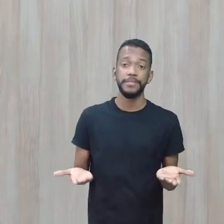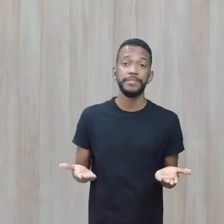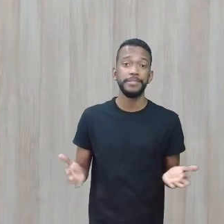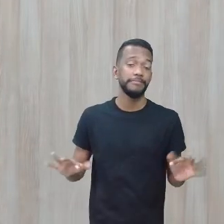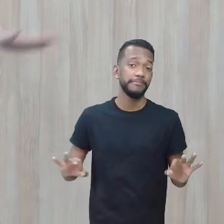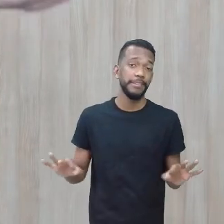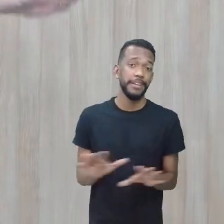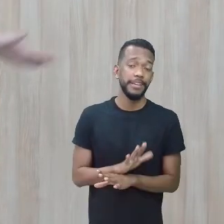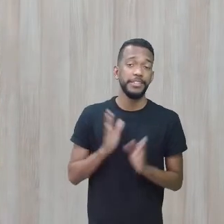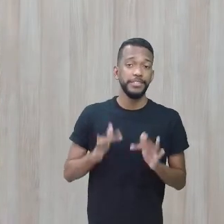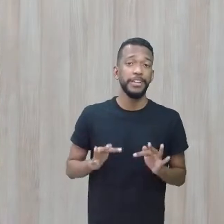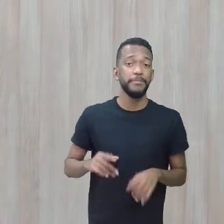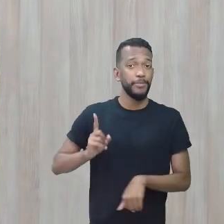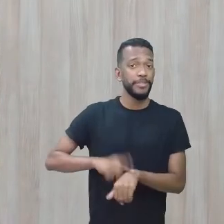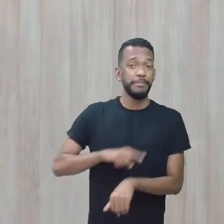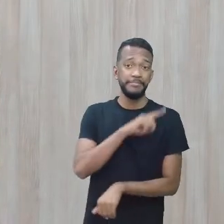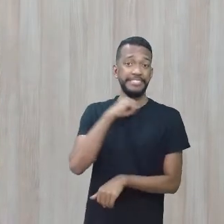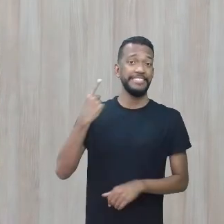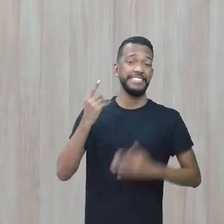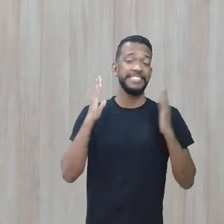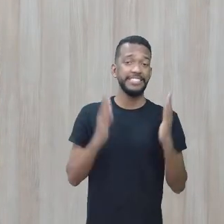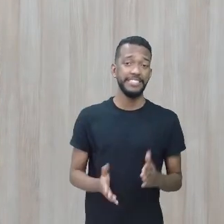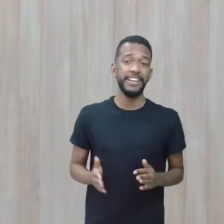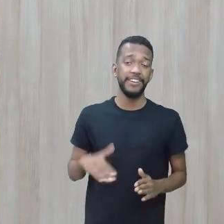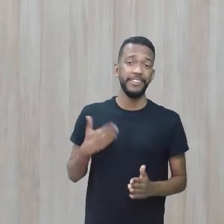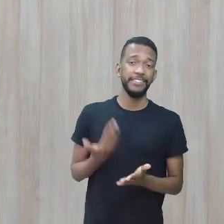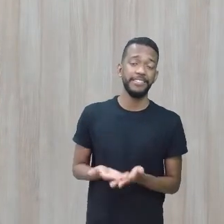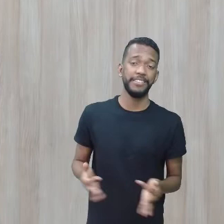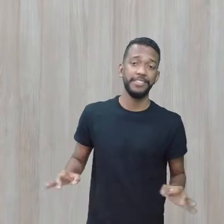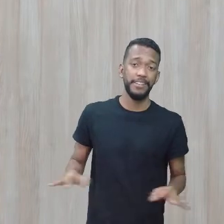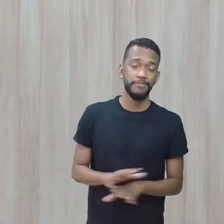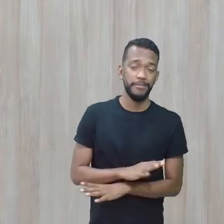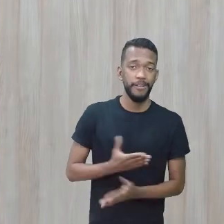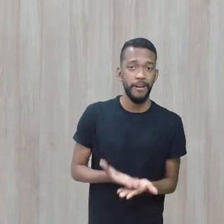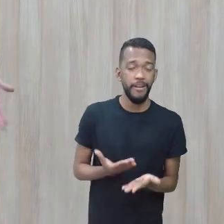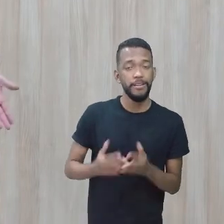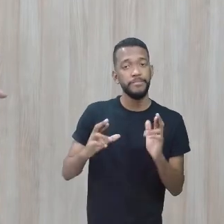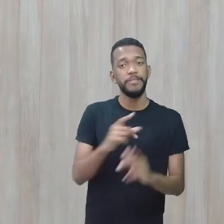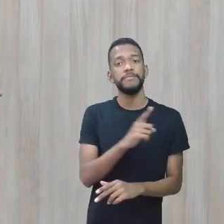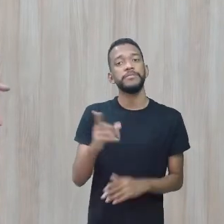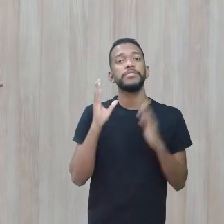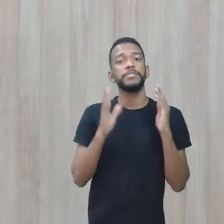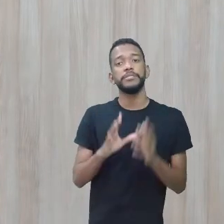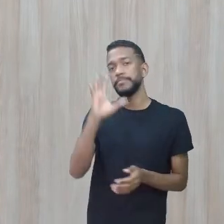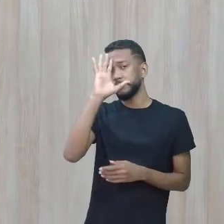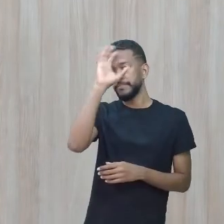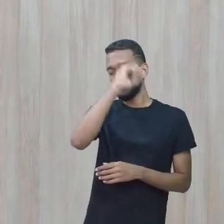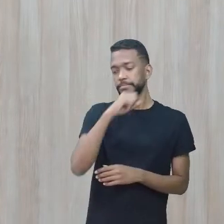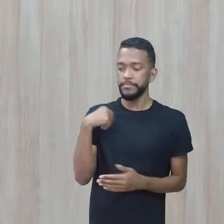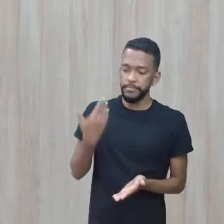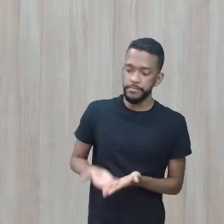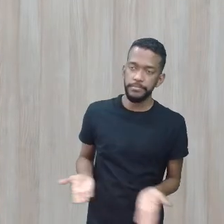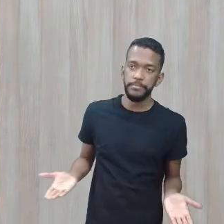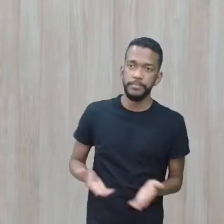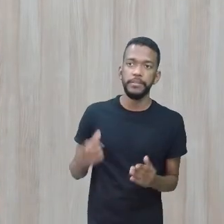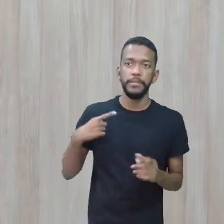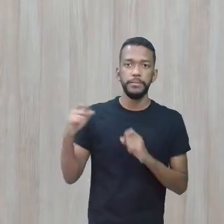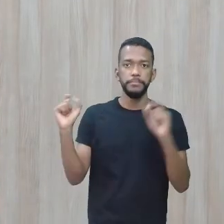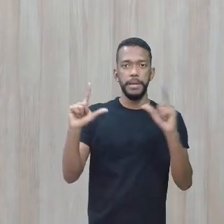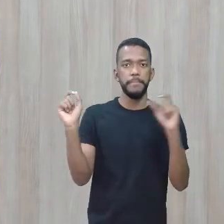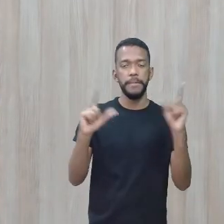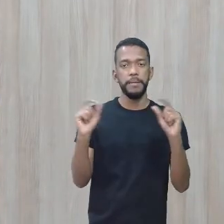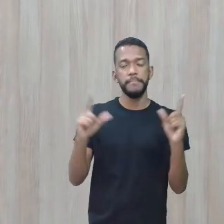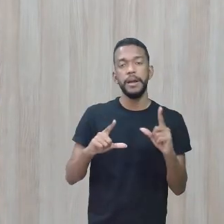é isso. Já está no meu tempo aqui no finalzinho da aula. Eu espero que vocês tenham aprendido por aqui. Essas telinhas que a gente colocou